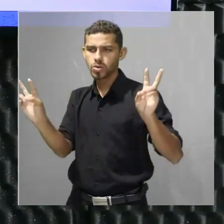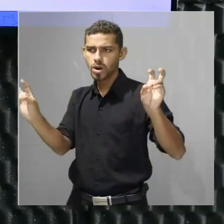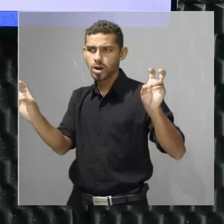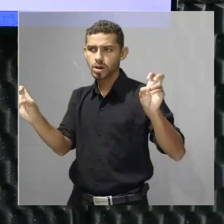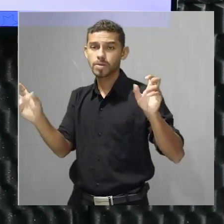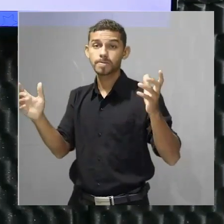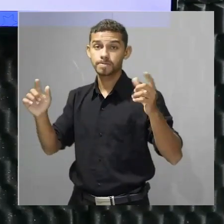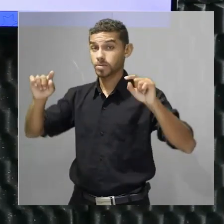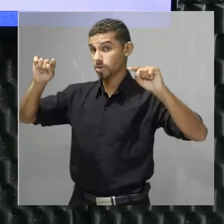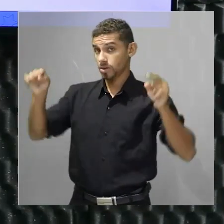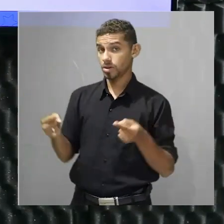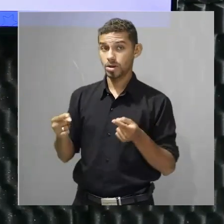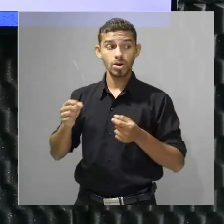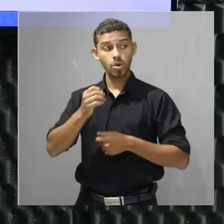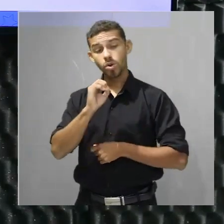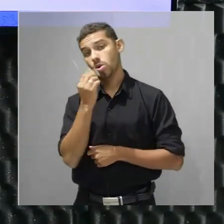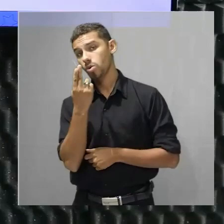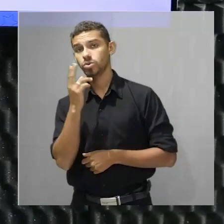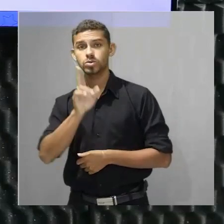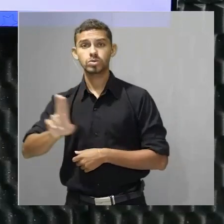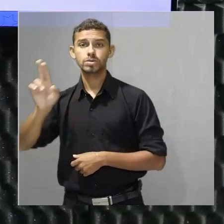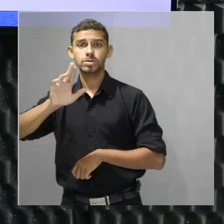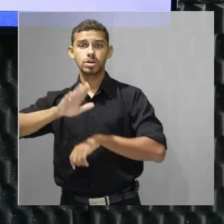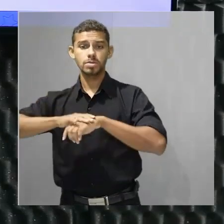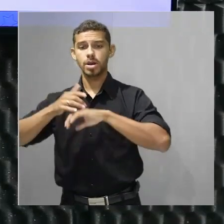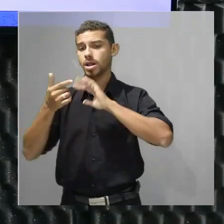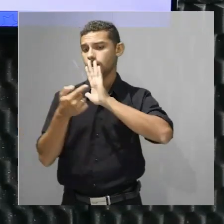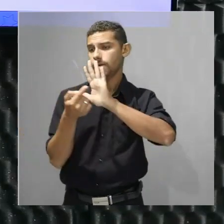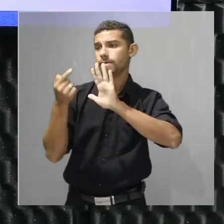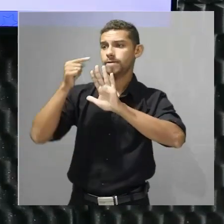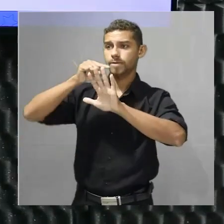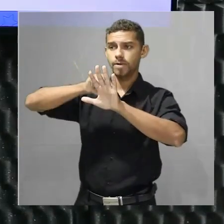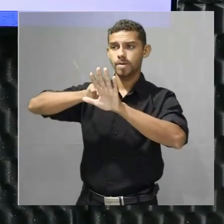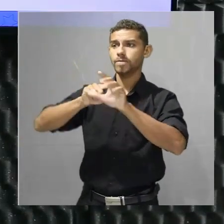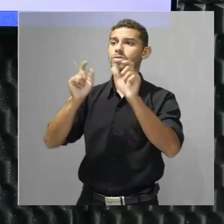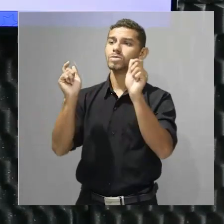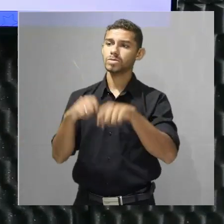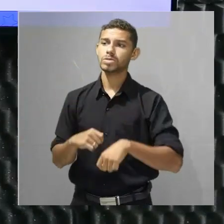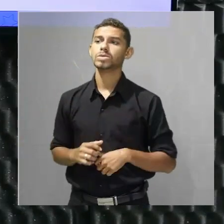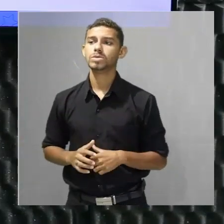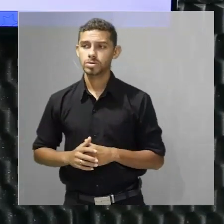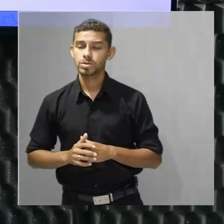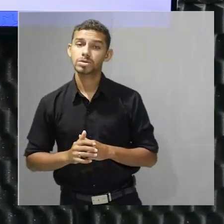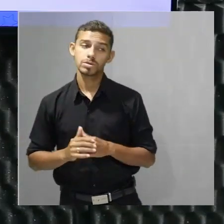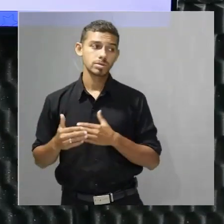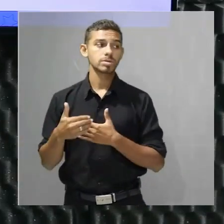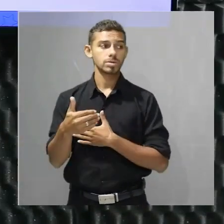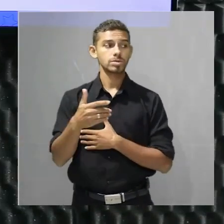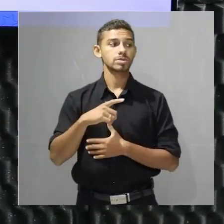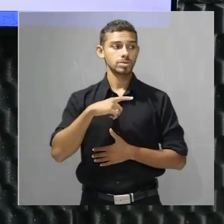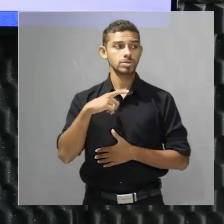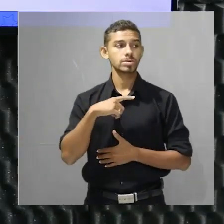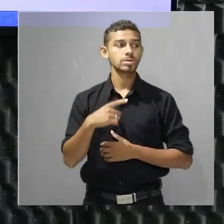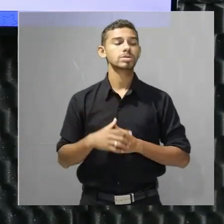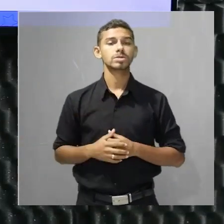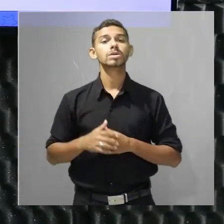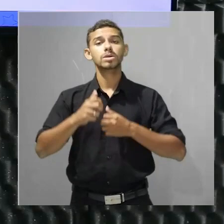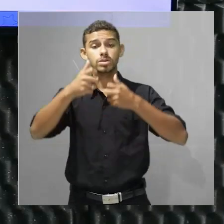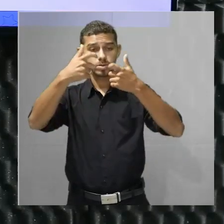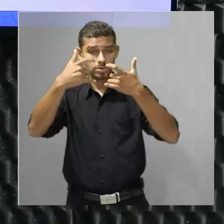ou por exemplo se ele faz uso de uma metáfora Certamente ele vai colocar a metáfora logo em seguida ele vem